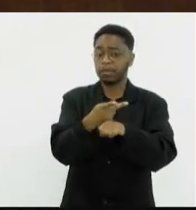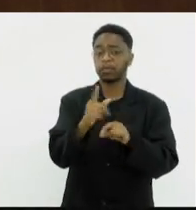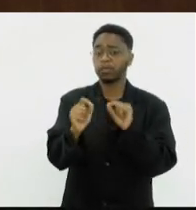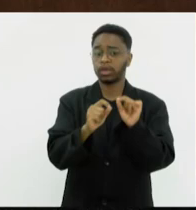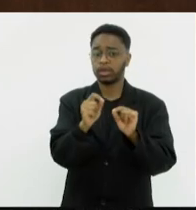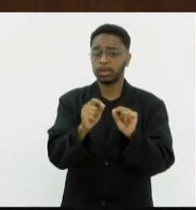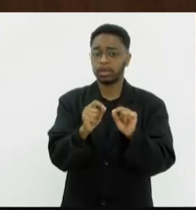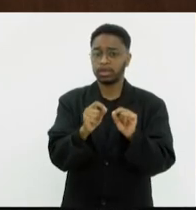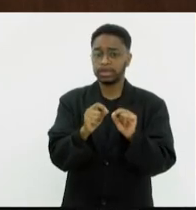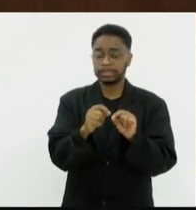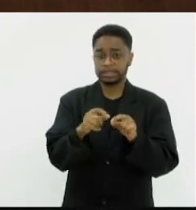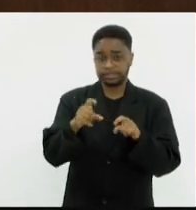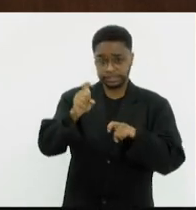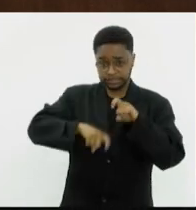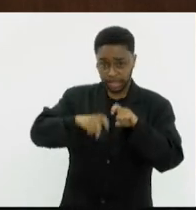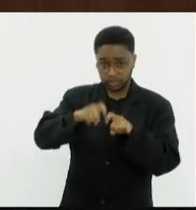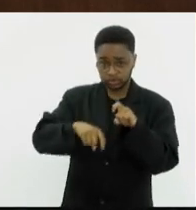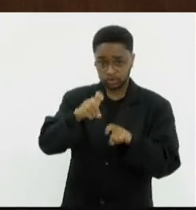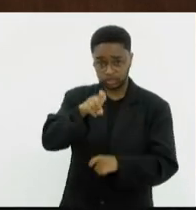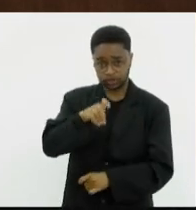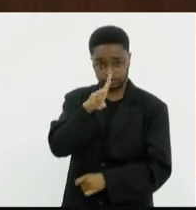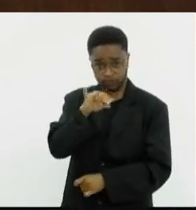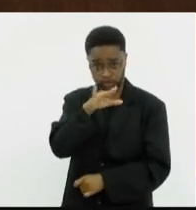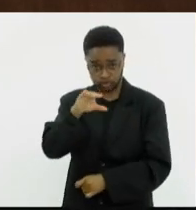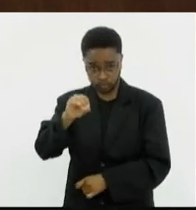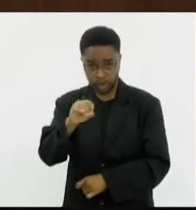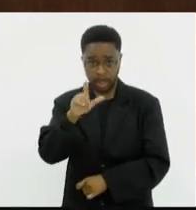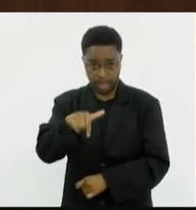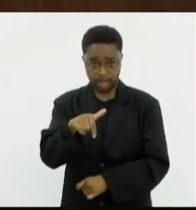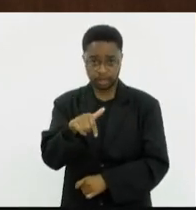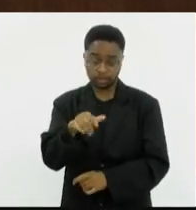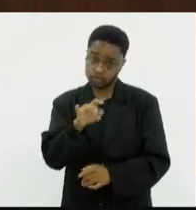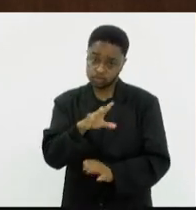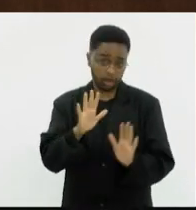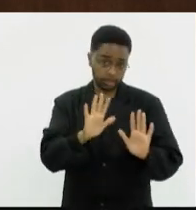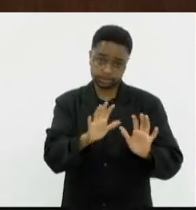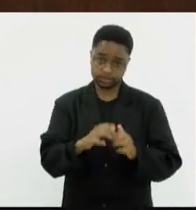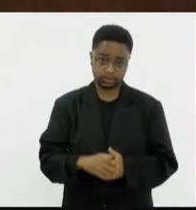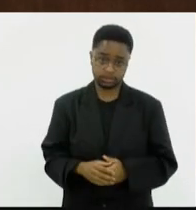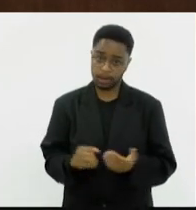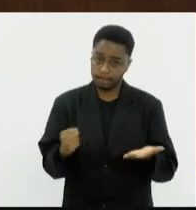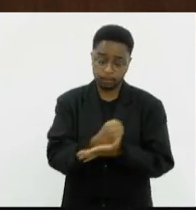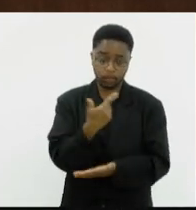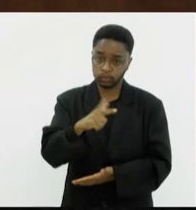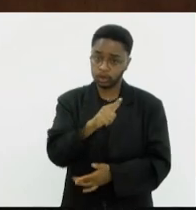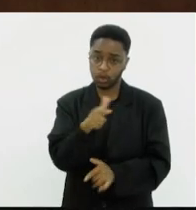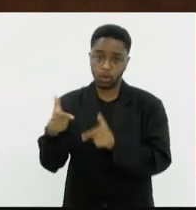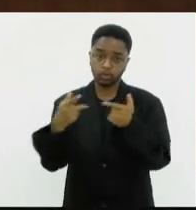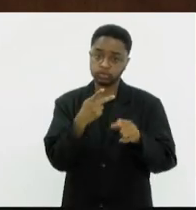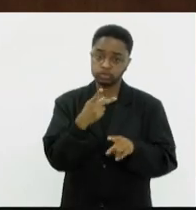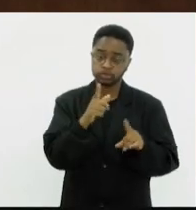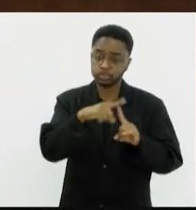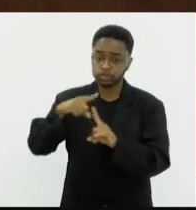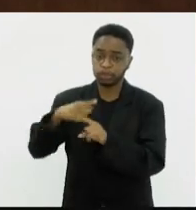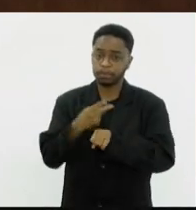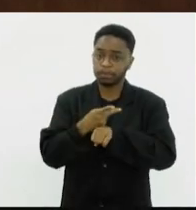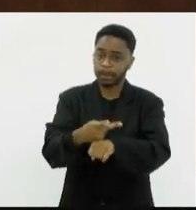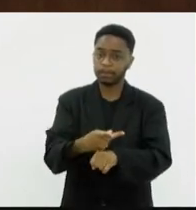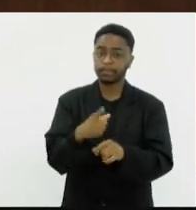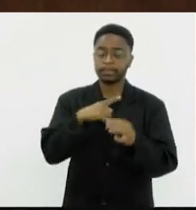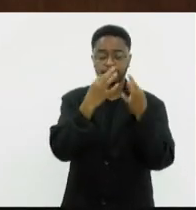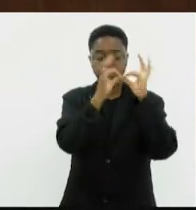Premiada de quê? Sexy Hot? X-Vídeo? Só deve ter sido disso, porra. Não tem outro tipo de premiação para aquilo que está escrito